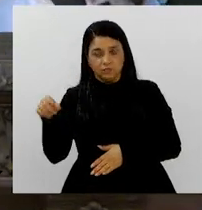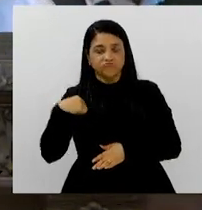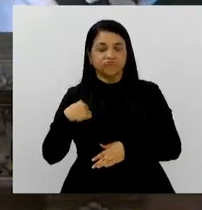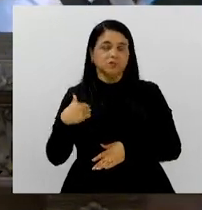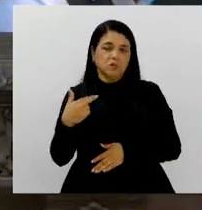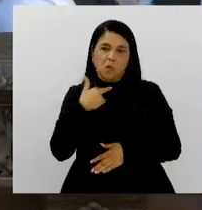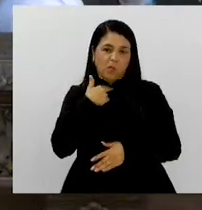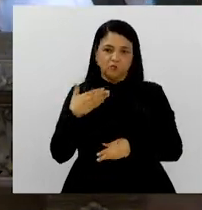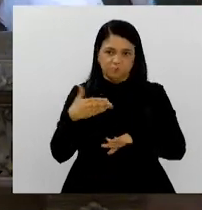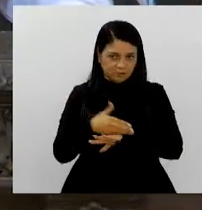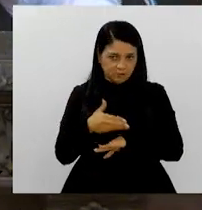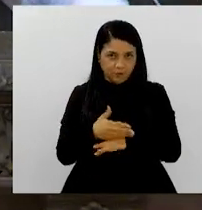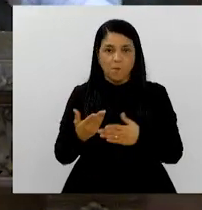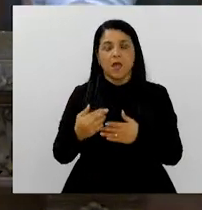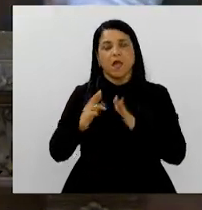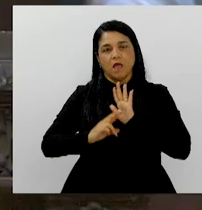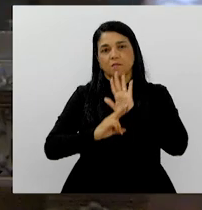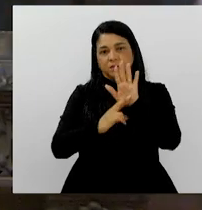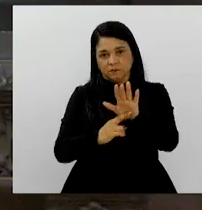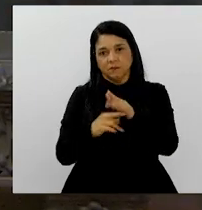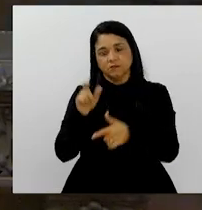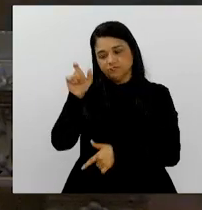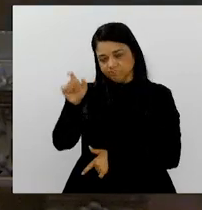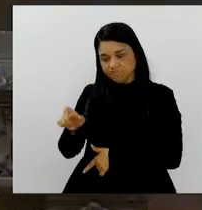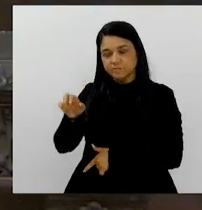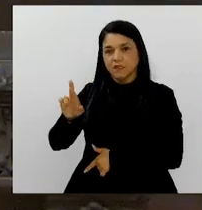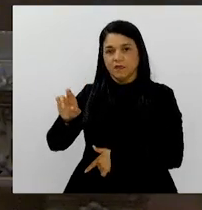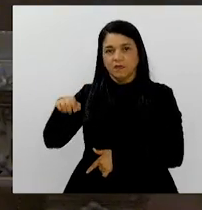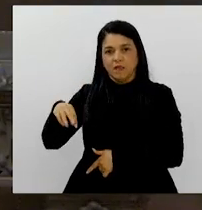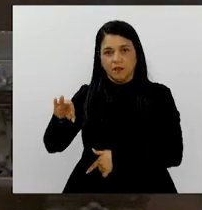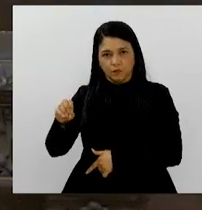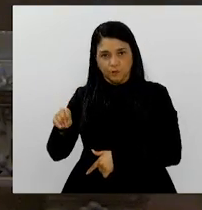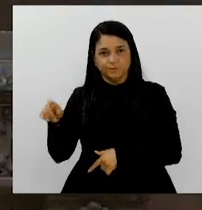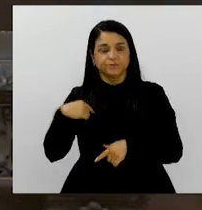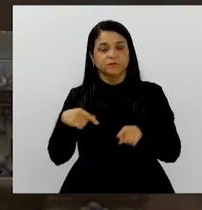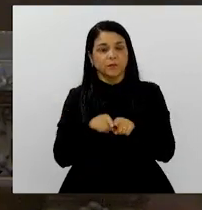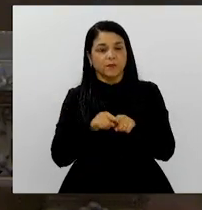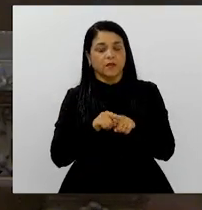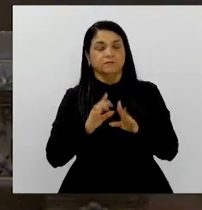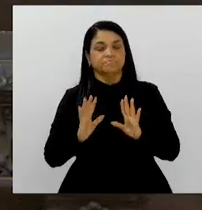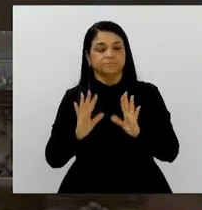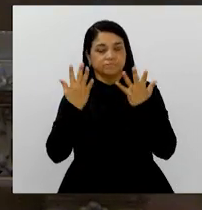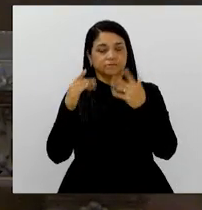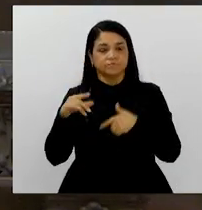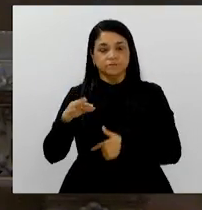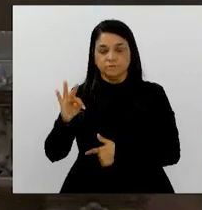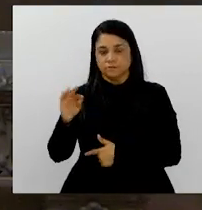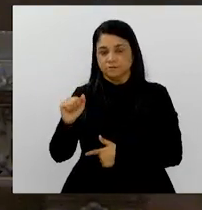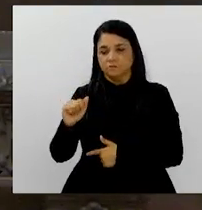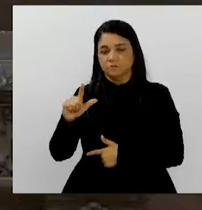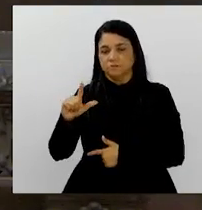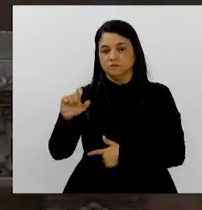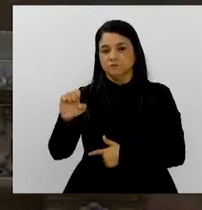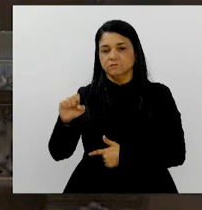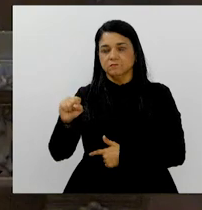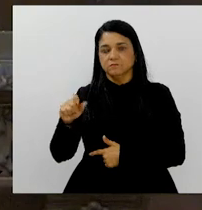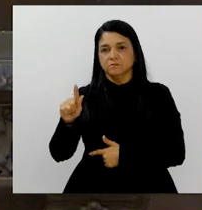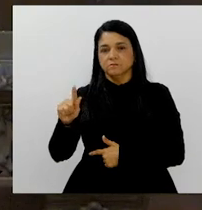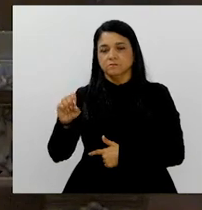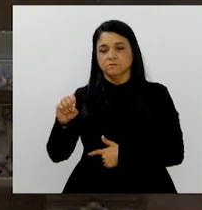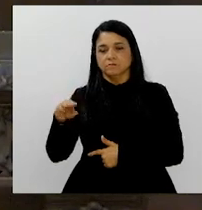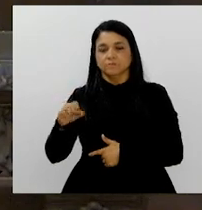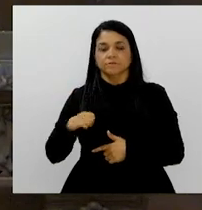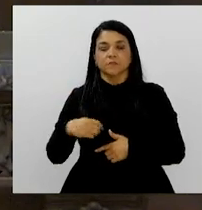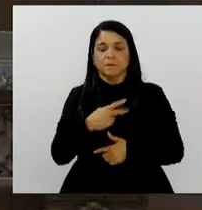aqui. Muito obrigado pela presença. Saudar o Thales Gomes, que é o presidente estadual do Conselho de Cultura.